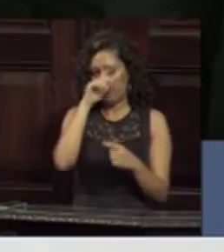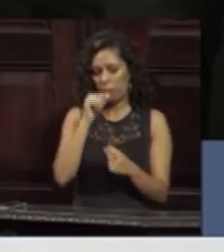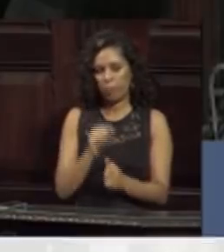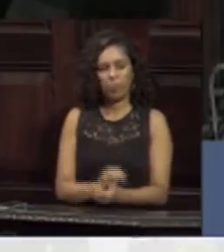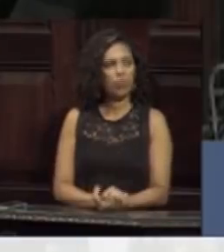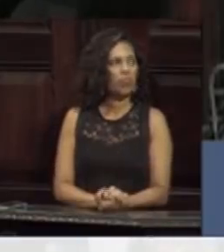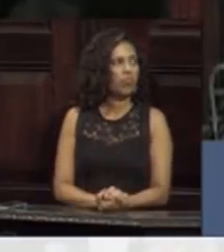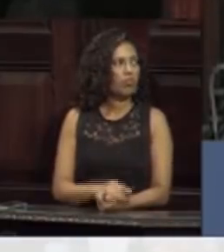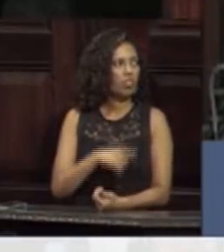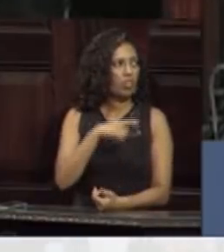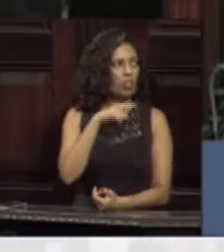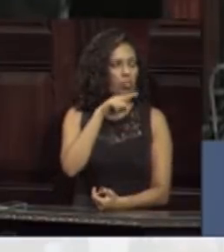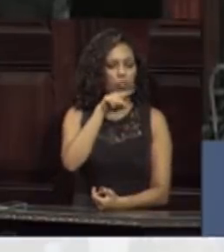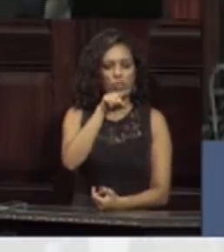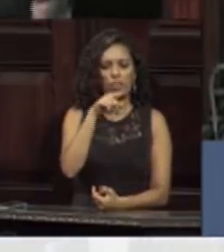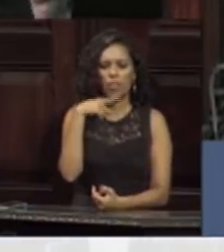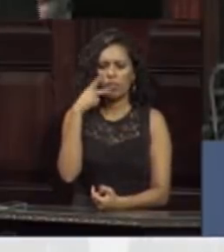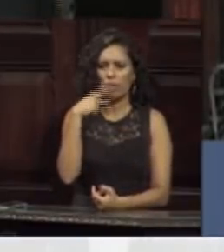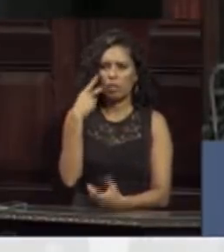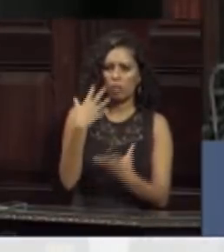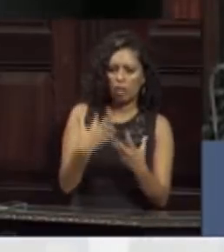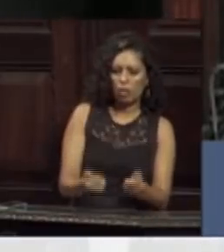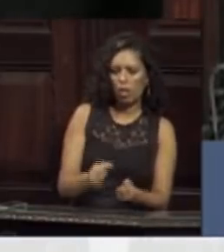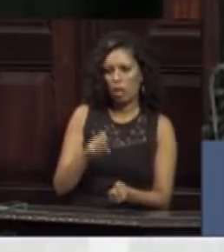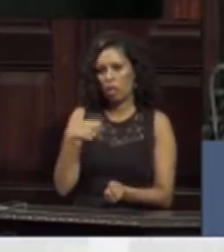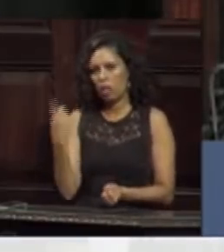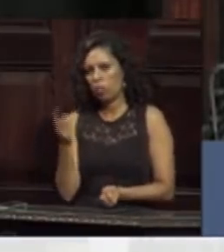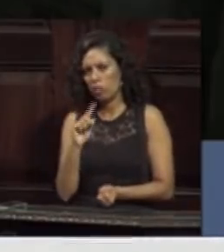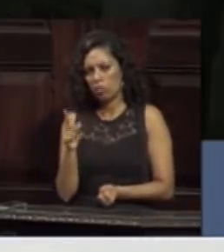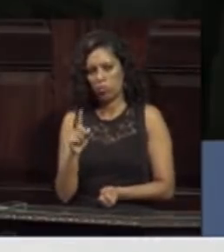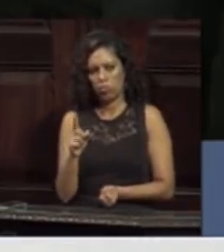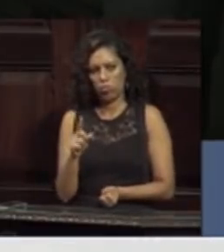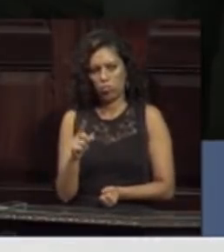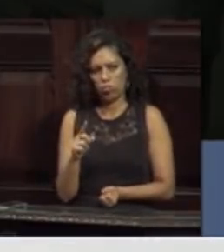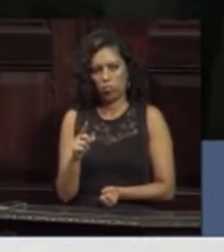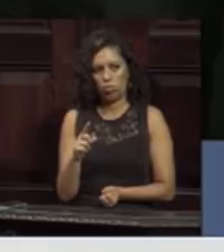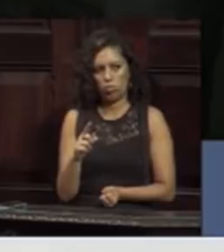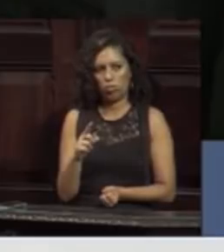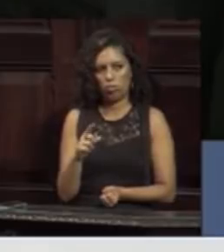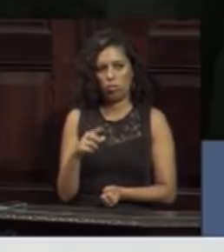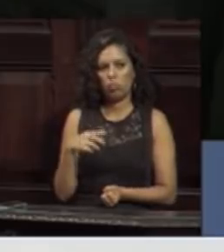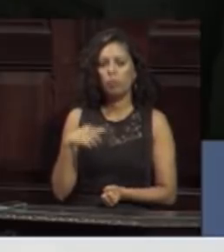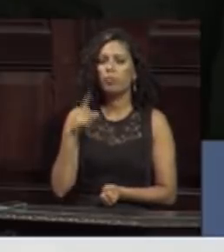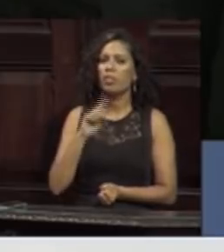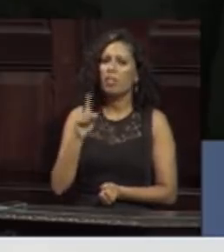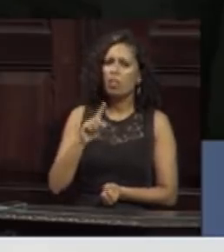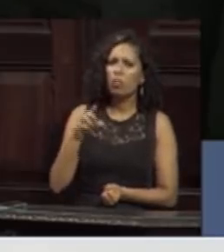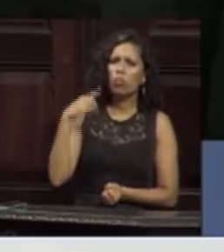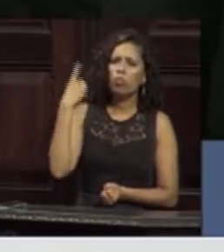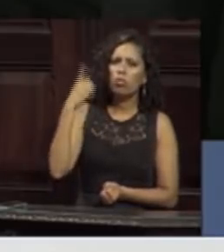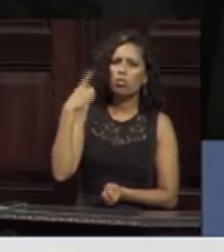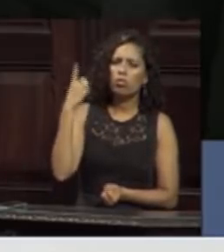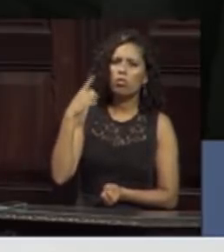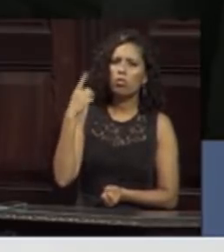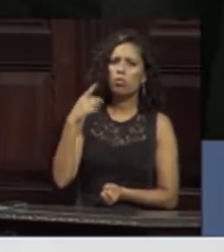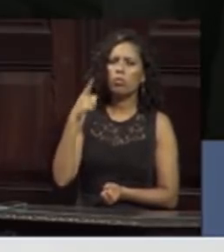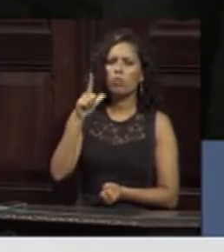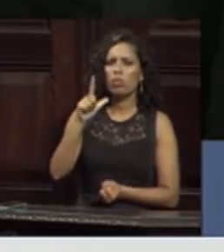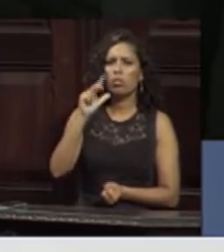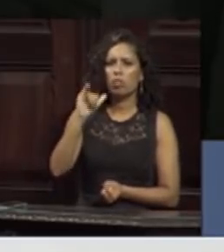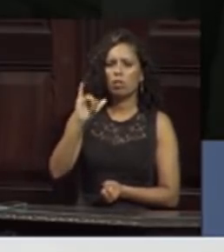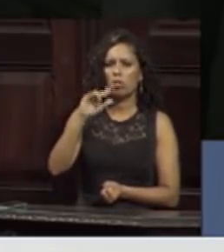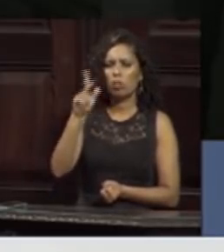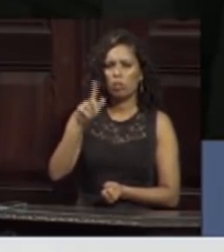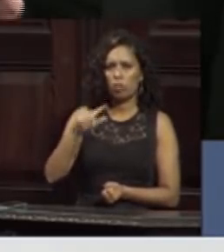favorável, acompanhando o voto divergente do Luiz, aí não é favorável. Não, o deputado Luiz Paulo foi favorável apenas adendando uma outra